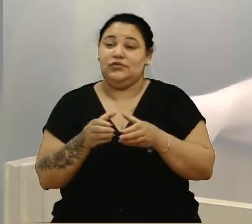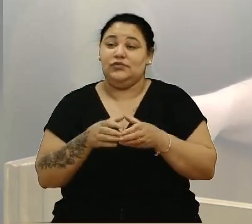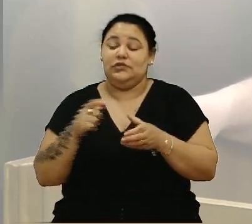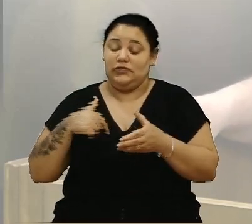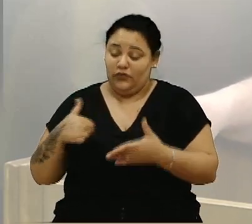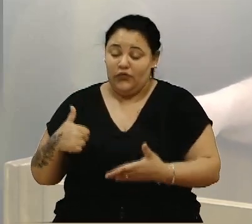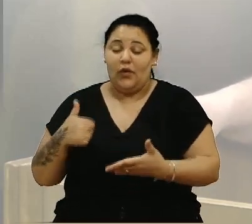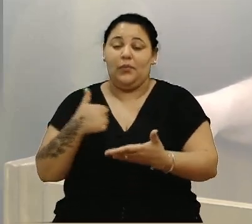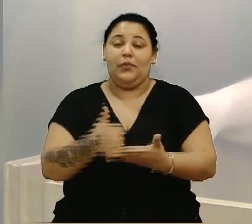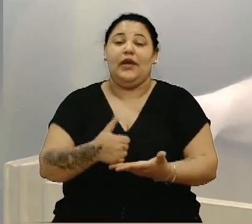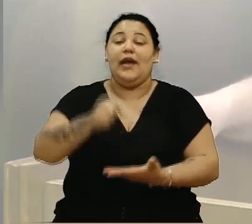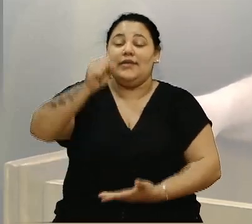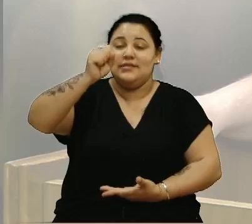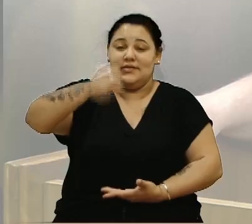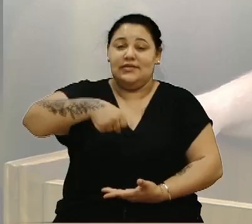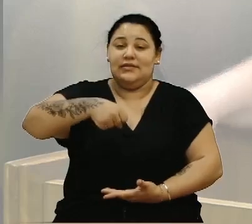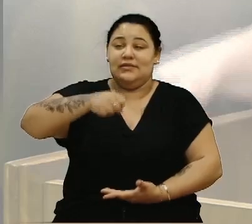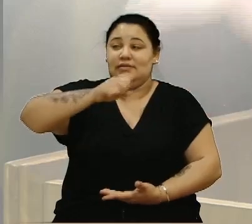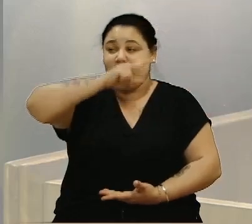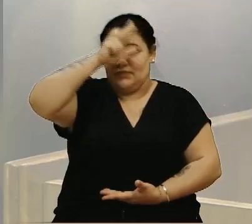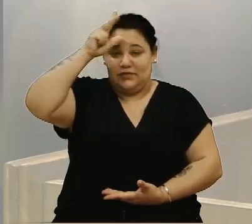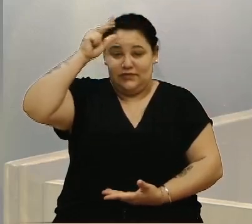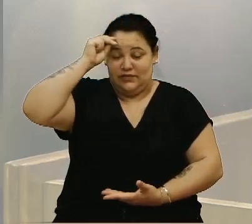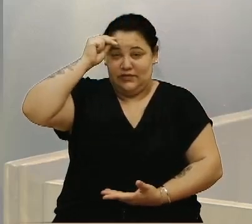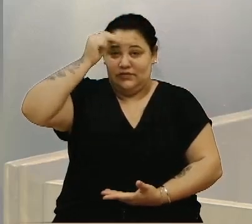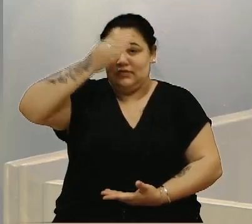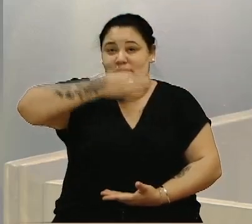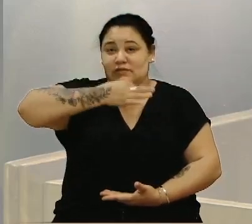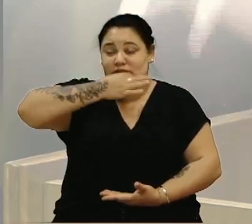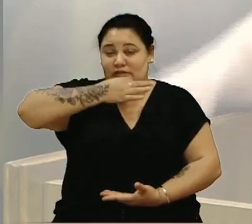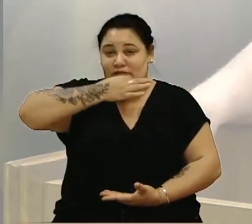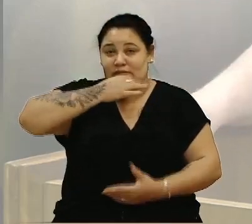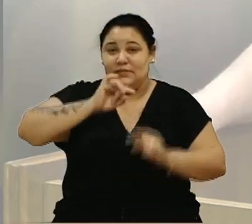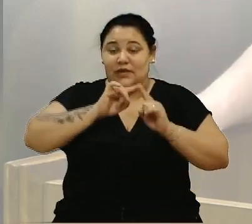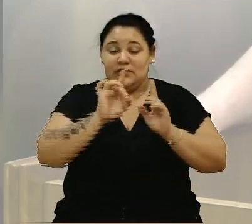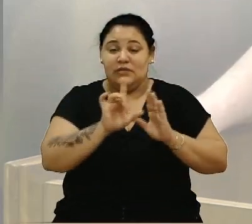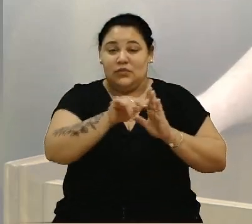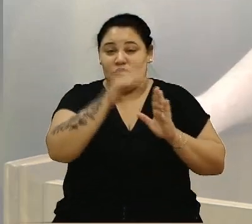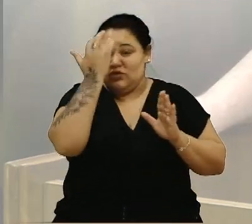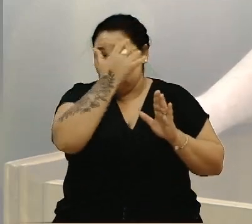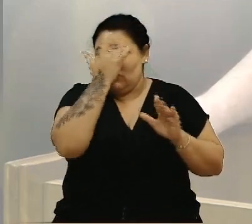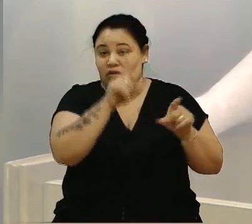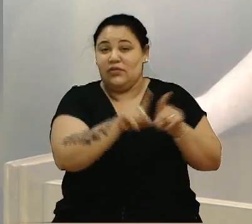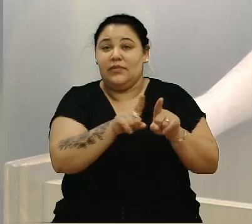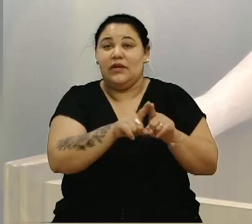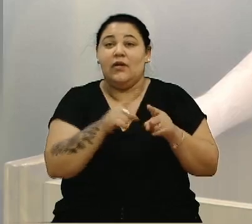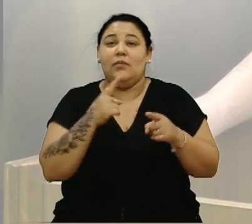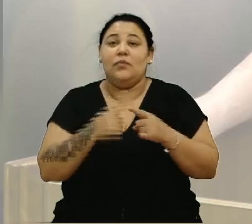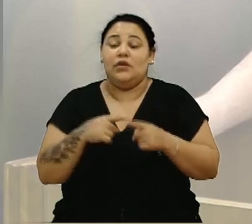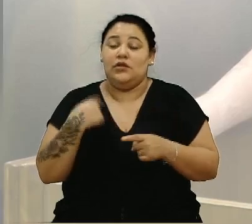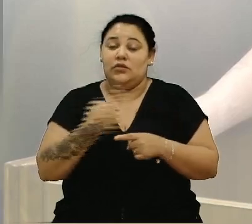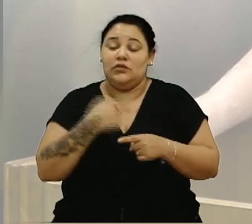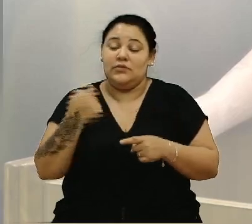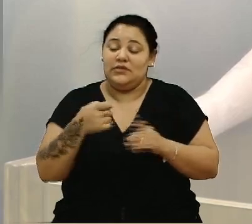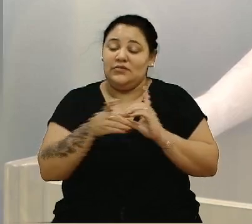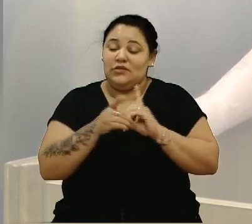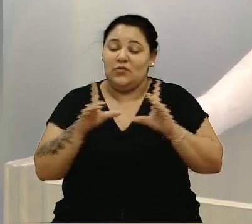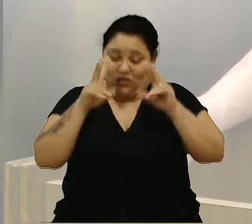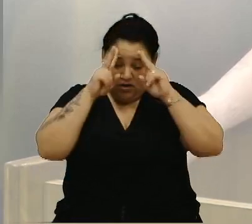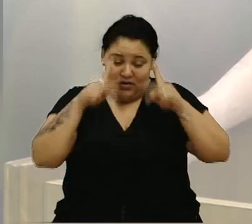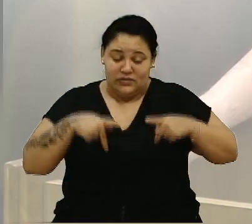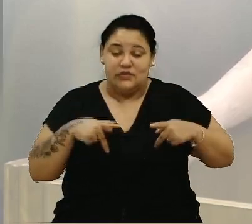mão para quem for prefeito de Caxias, não somente, mas depois do Adiló também, porque nós temos que democraticamente reconhecer